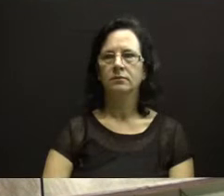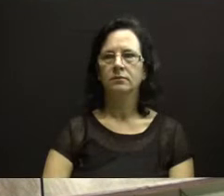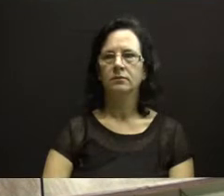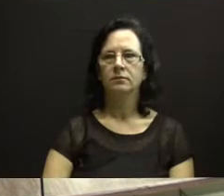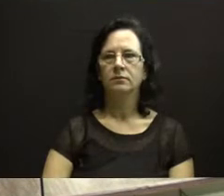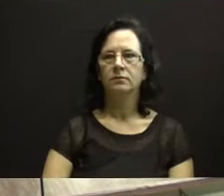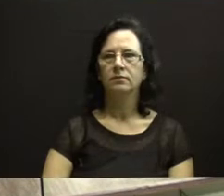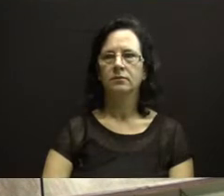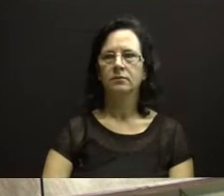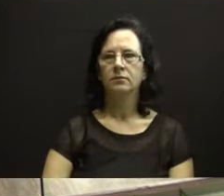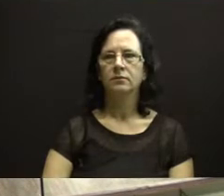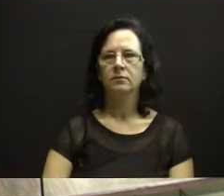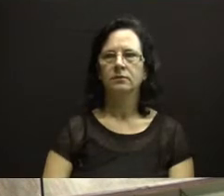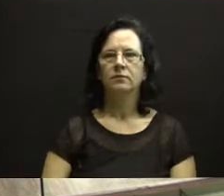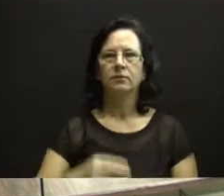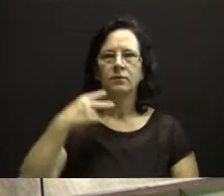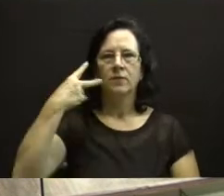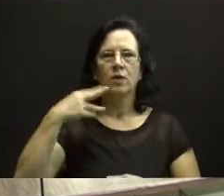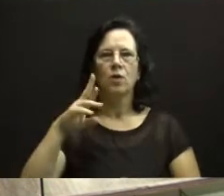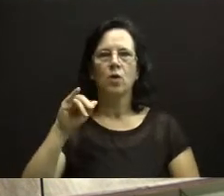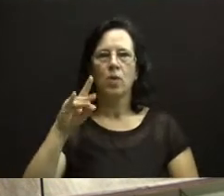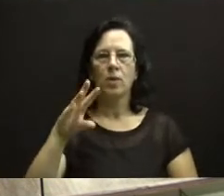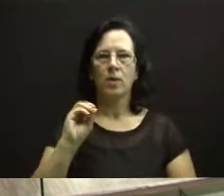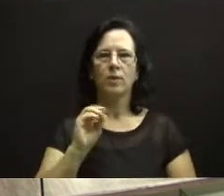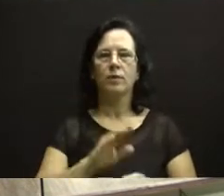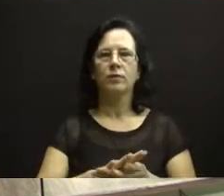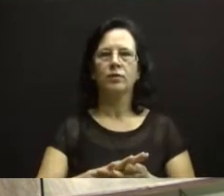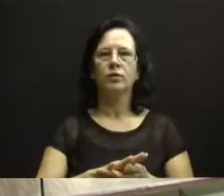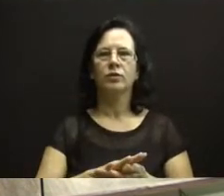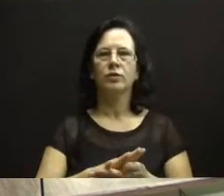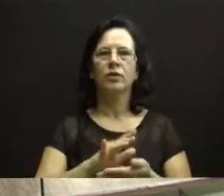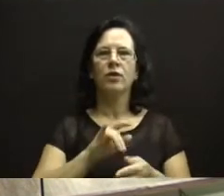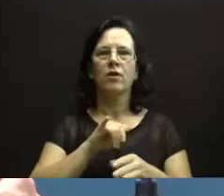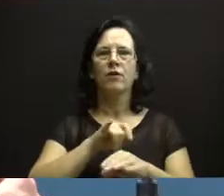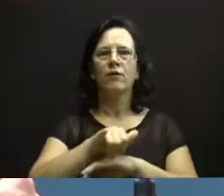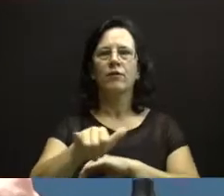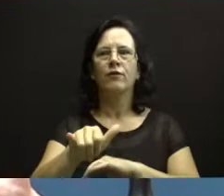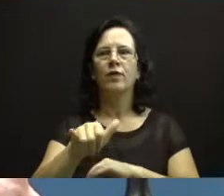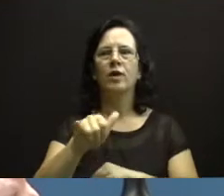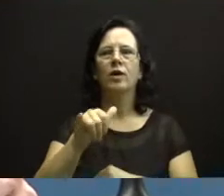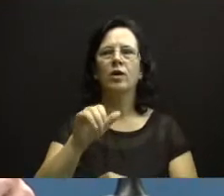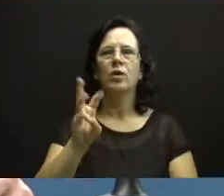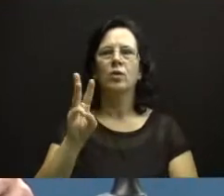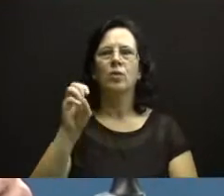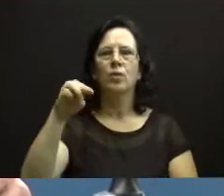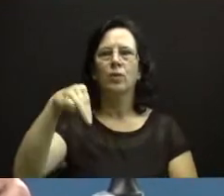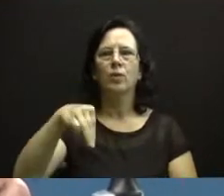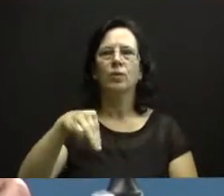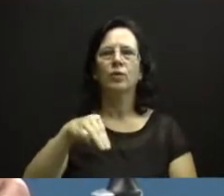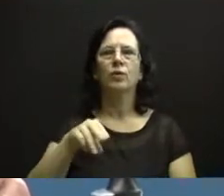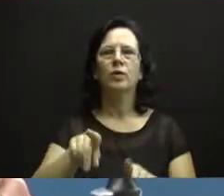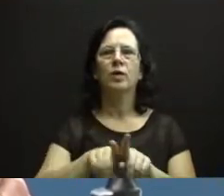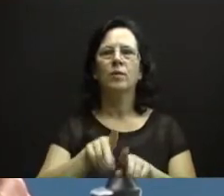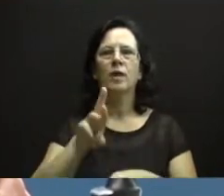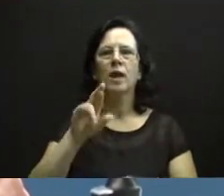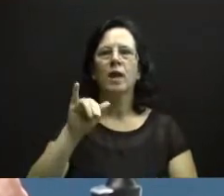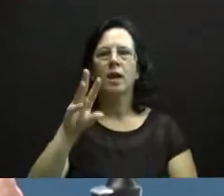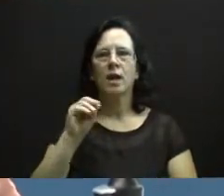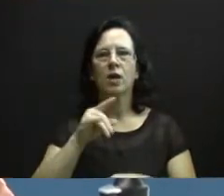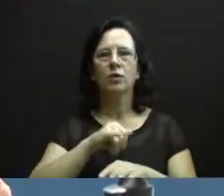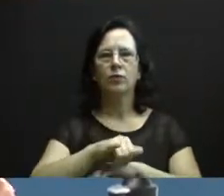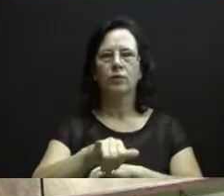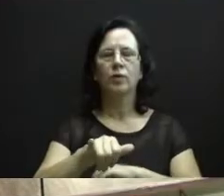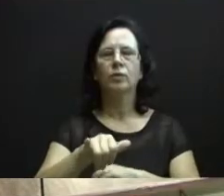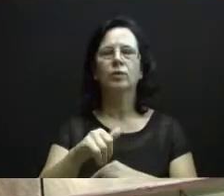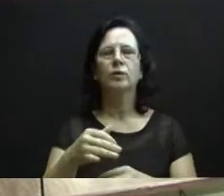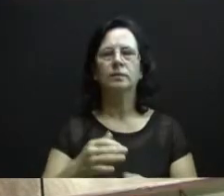são jovens o presidente georgi vereador rodrigo notificar as ausências dos vereadores wilson pio ricardo que chama motivos particulares a